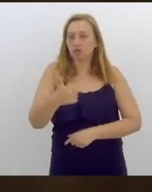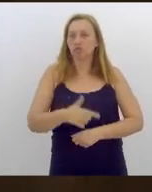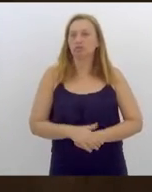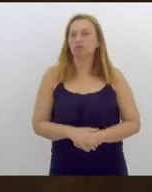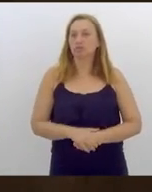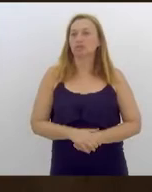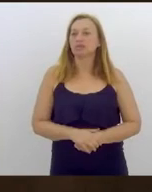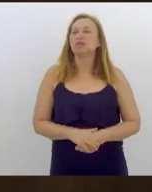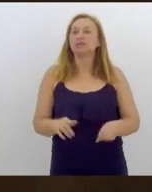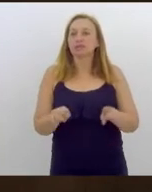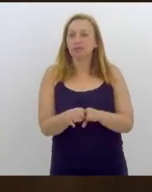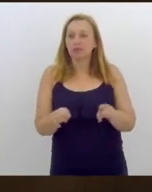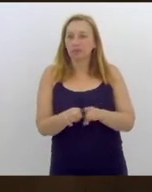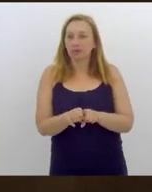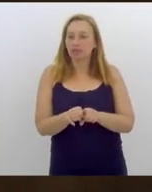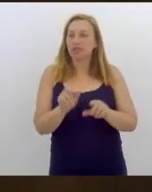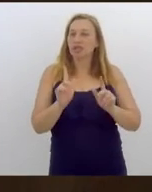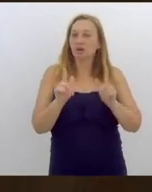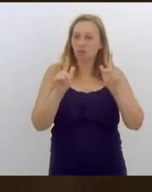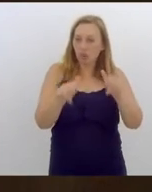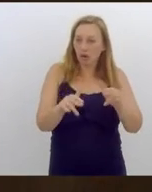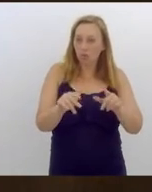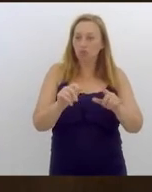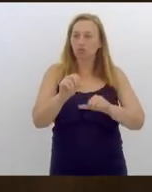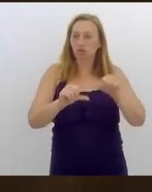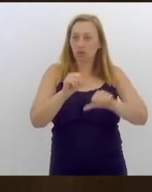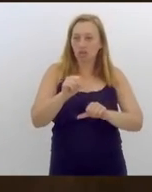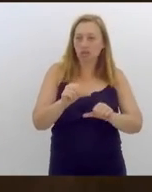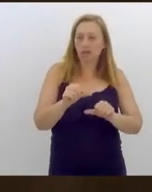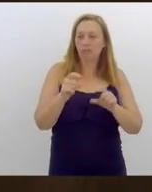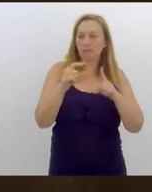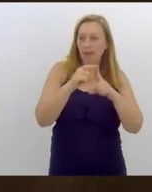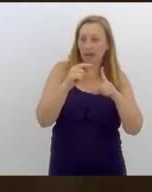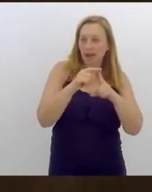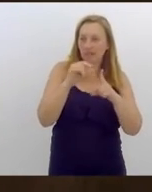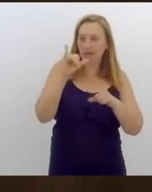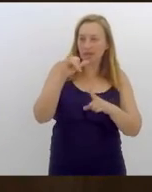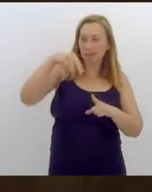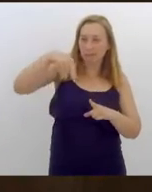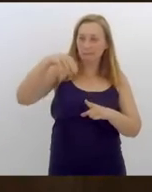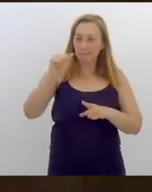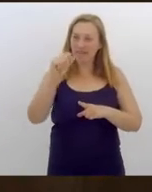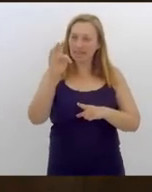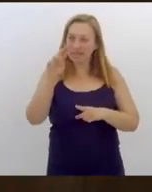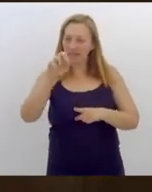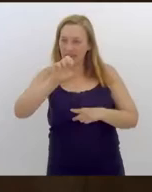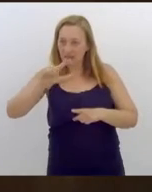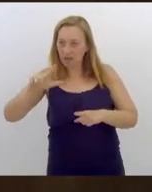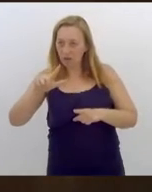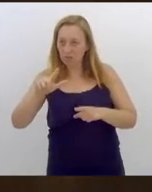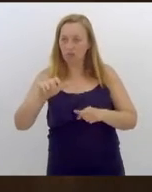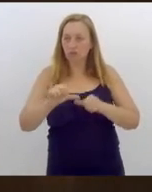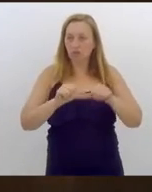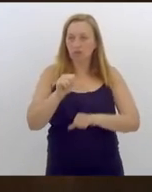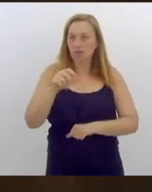também fazendo o mesmo trocando o imaterial por material